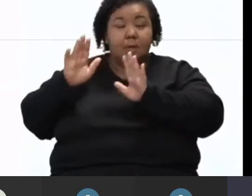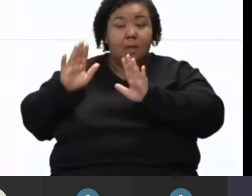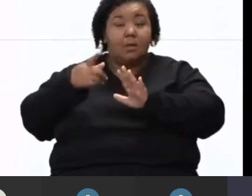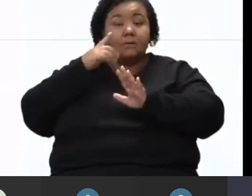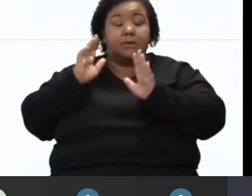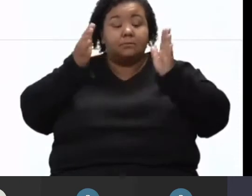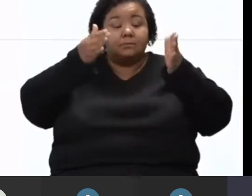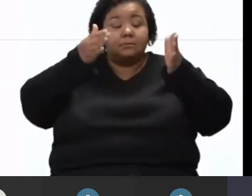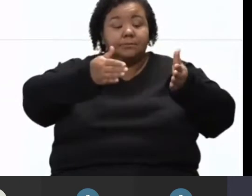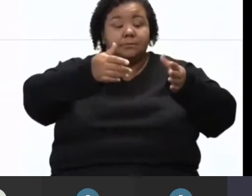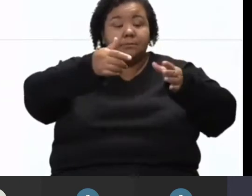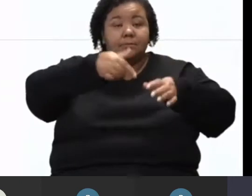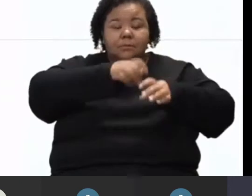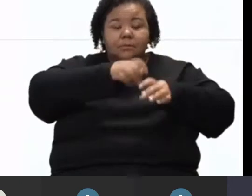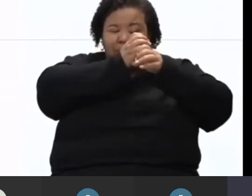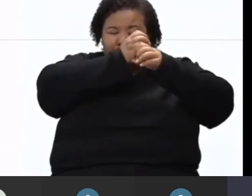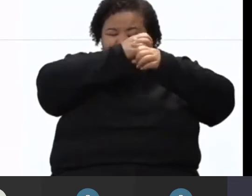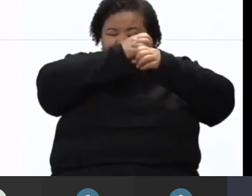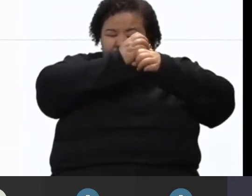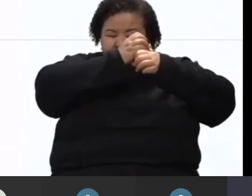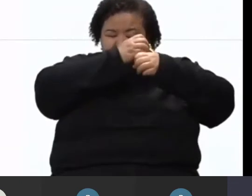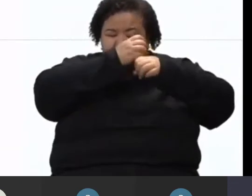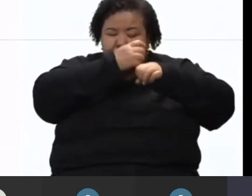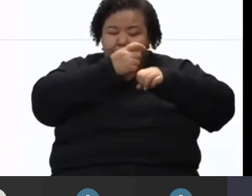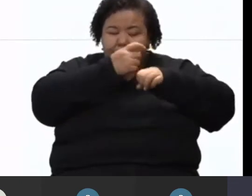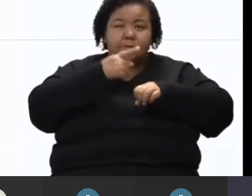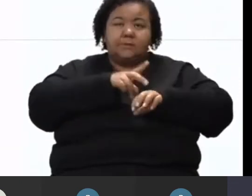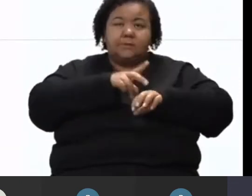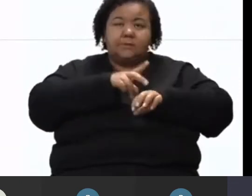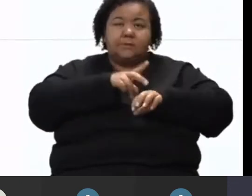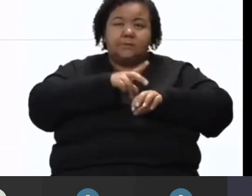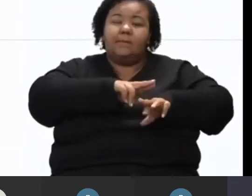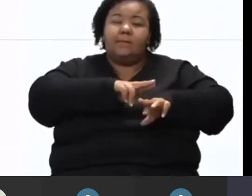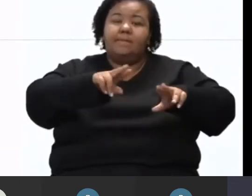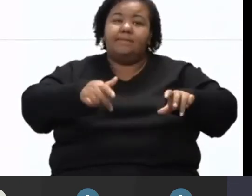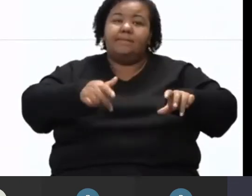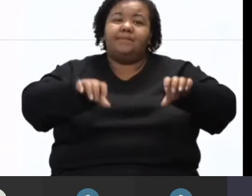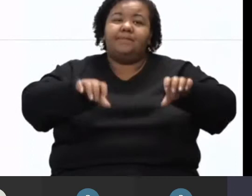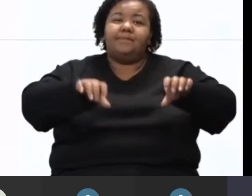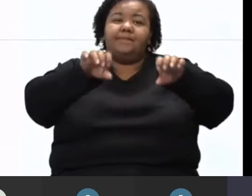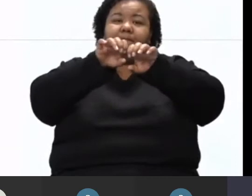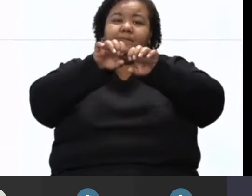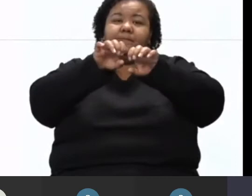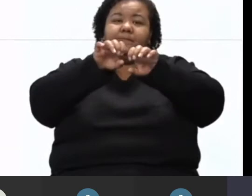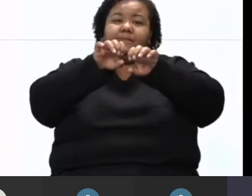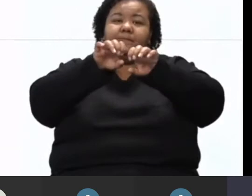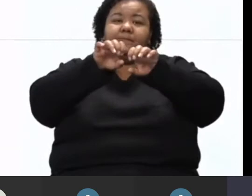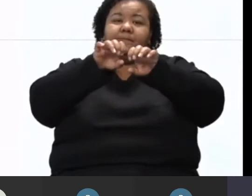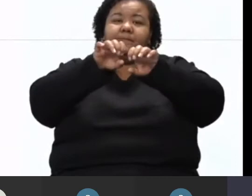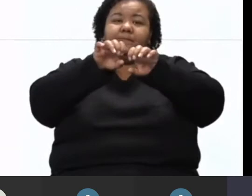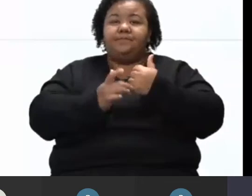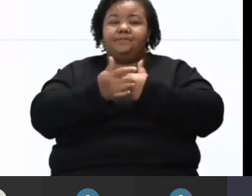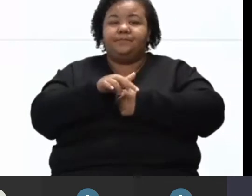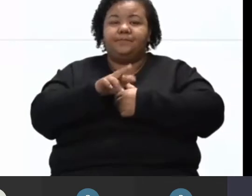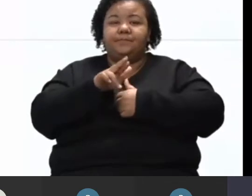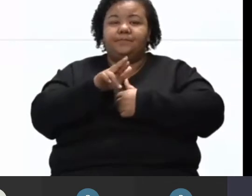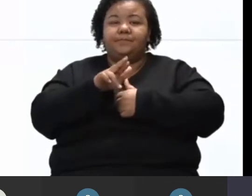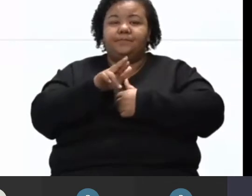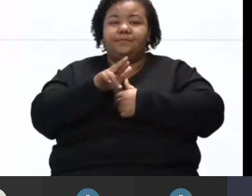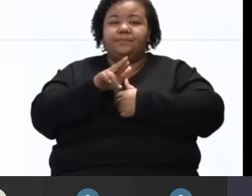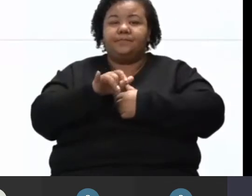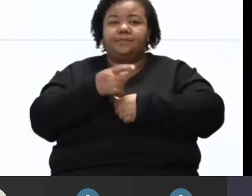você observou no microscópio. E aí você viu a diferença estrutural aí, microscópica dessas células fúngicas. Então,